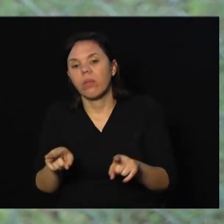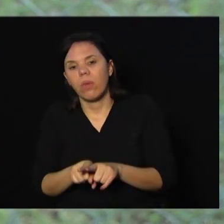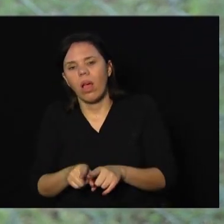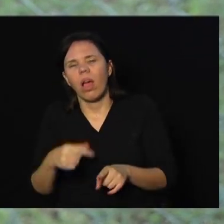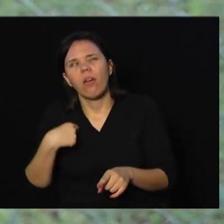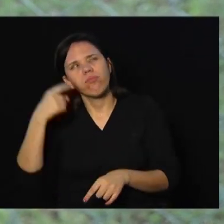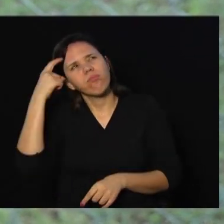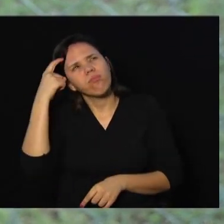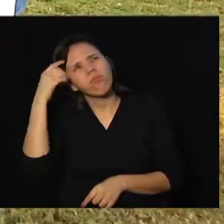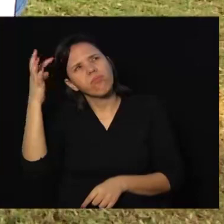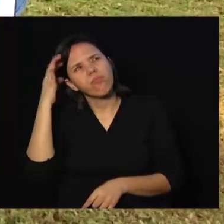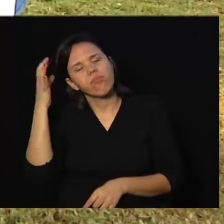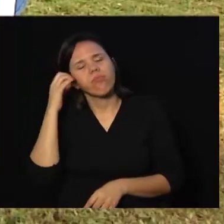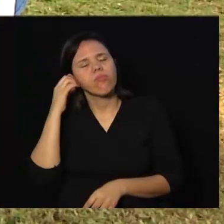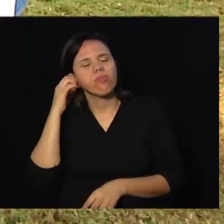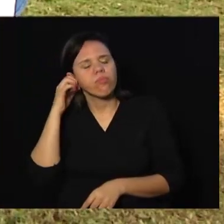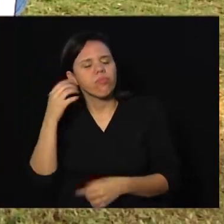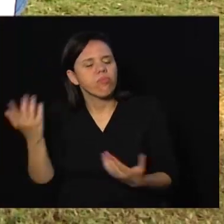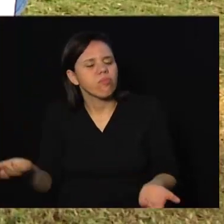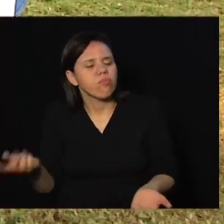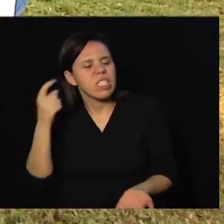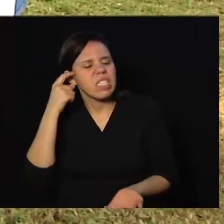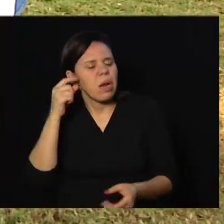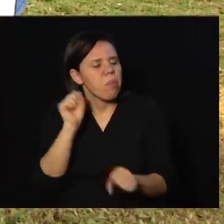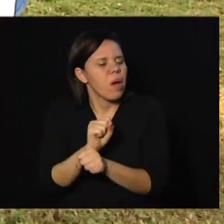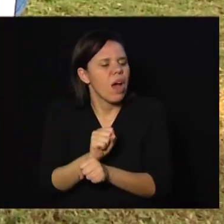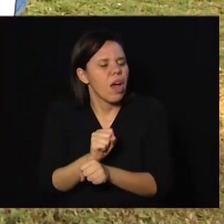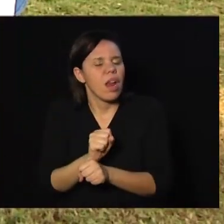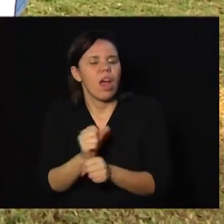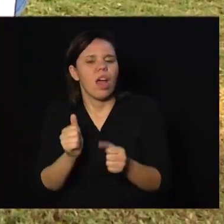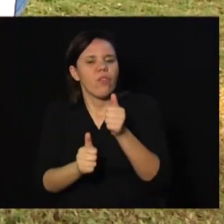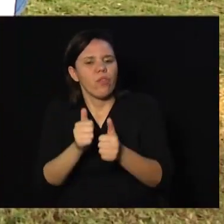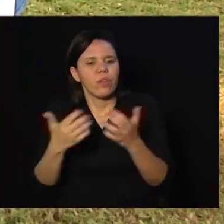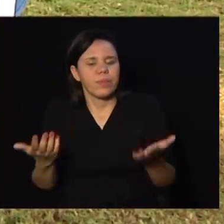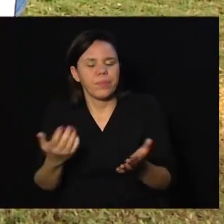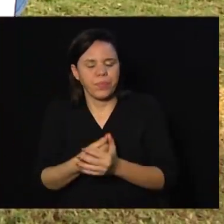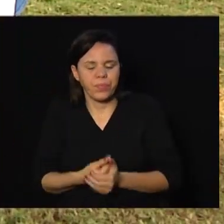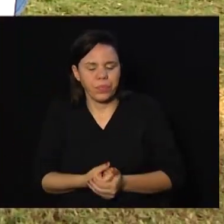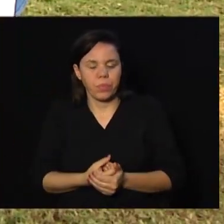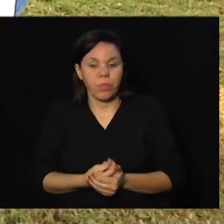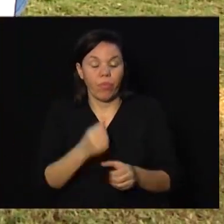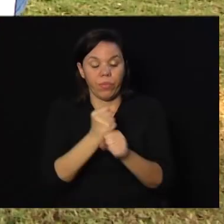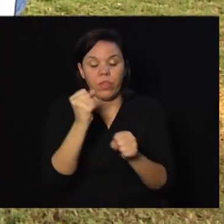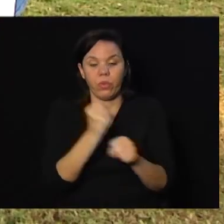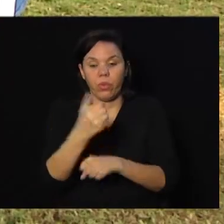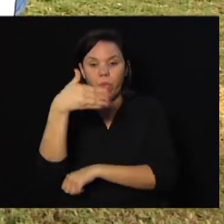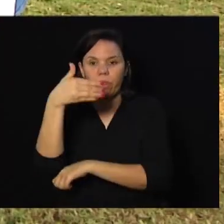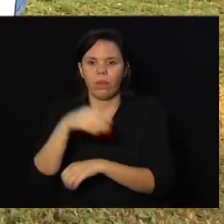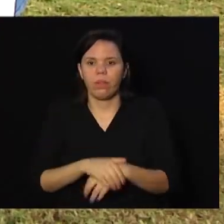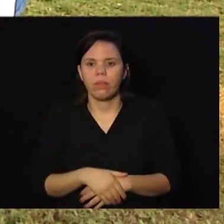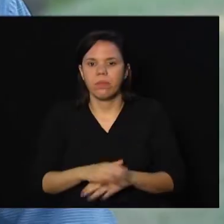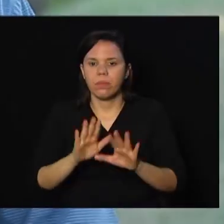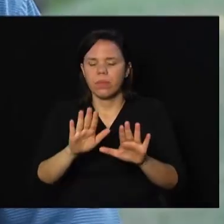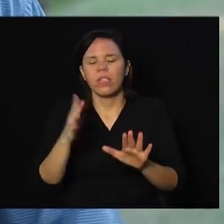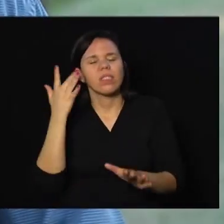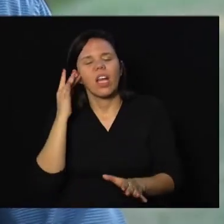a ideia, que eu já estava pensando em parar de jogar, aí foi que surgiu a ideia de eu construir isso aqui. Para a Copa do Mundo